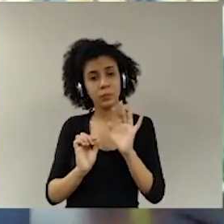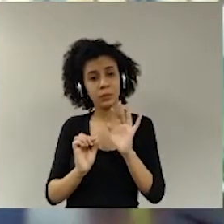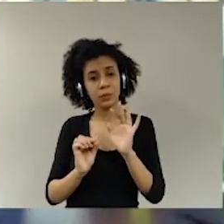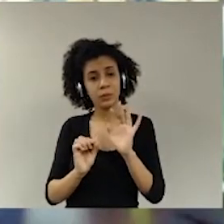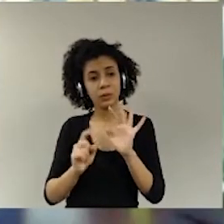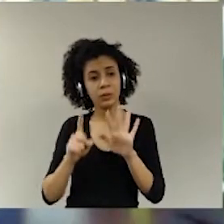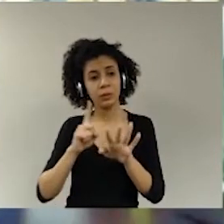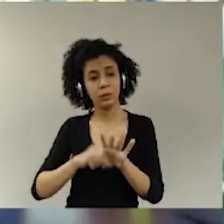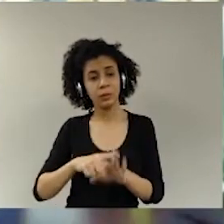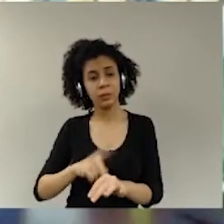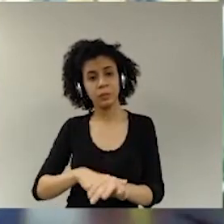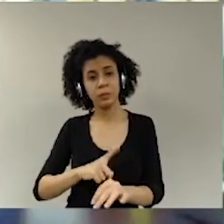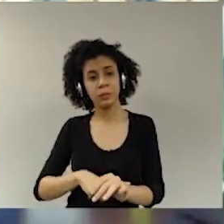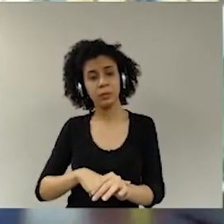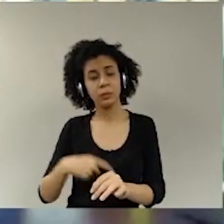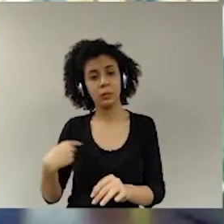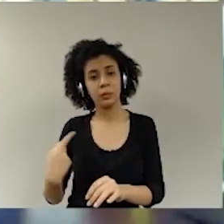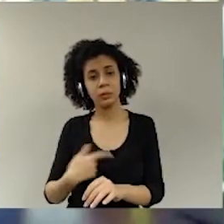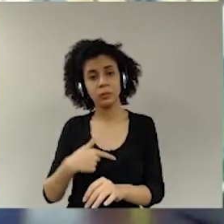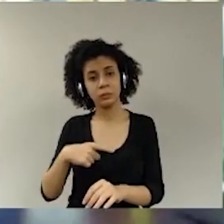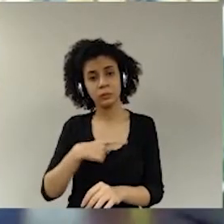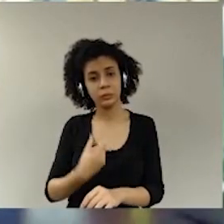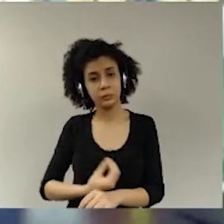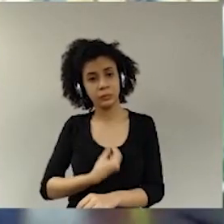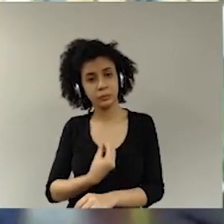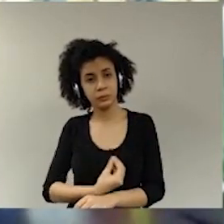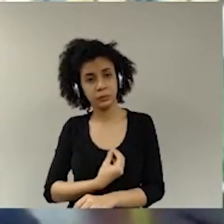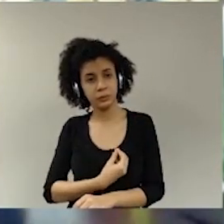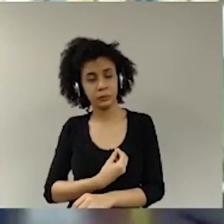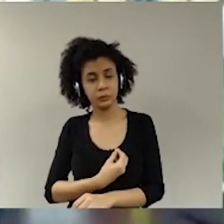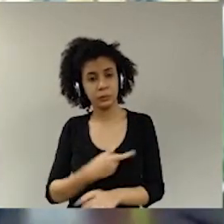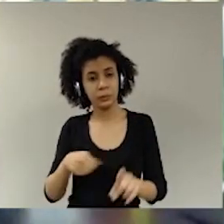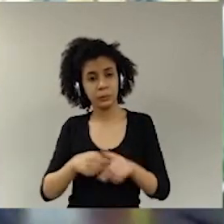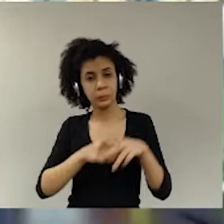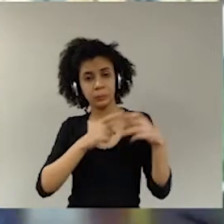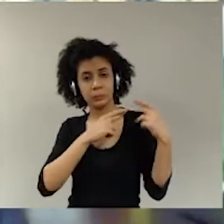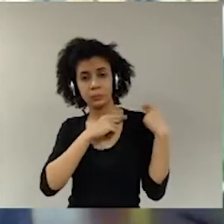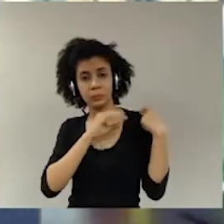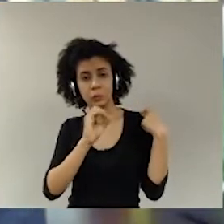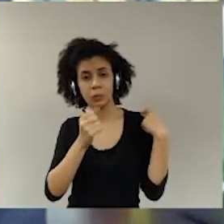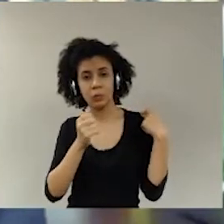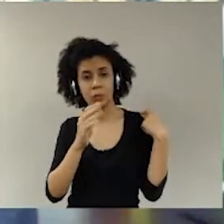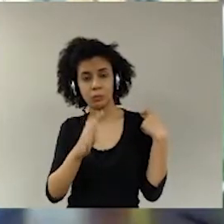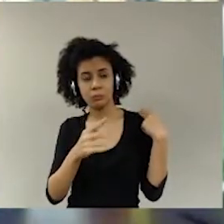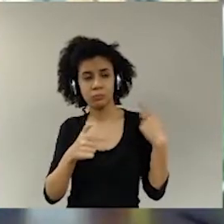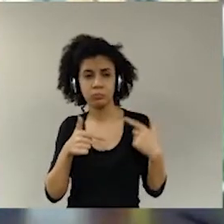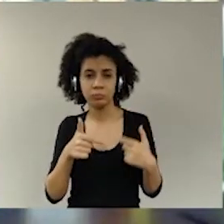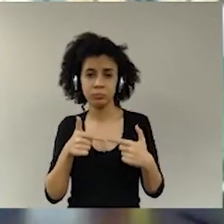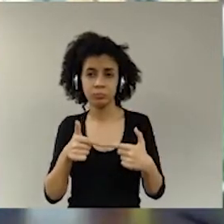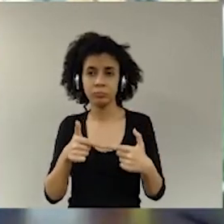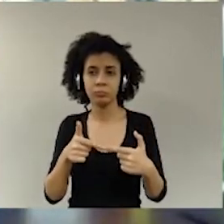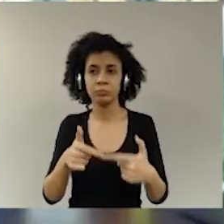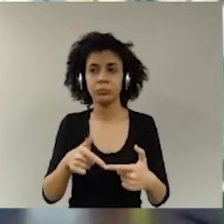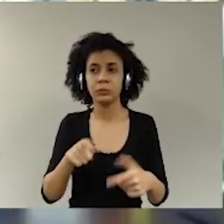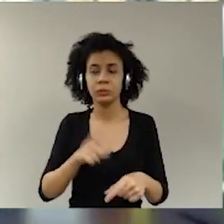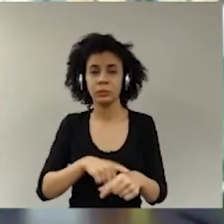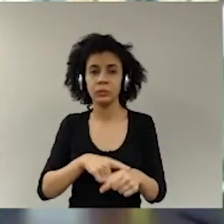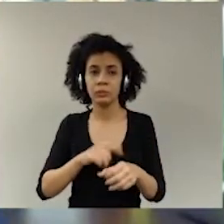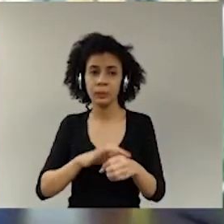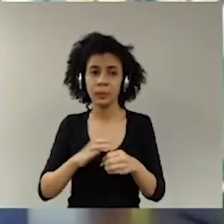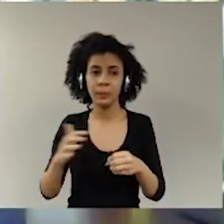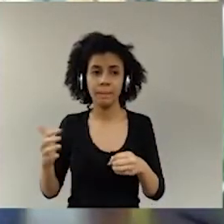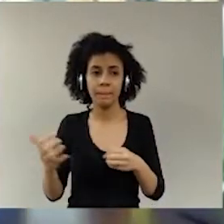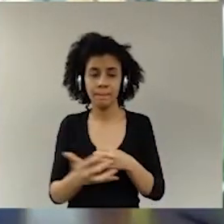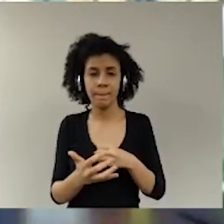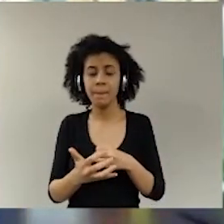do momento que nós estamos atravessando e o papel da OAB no enfrentamento desta pandemia